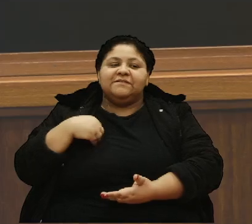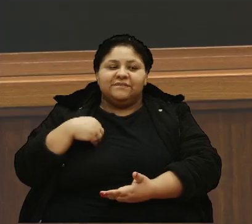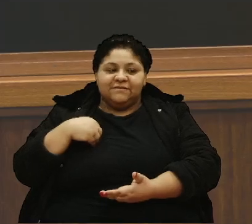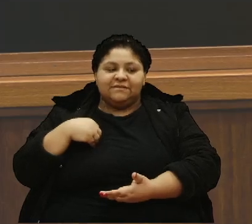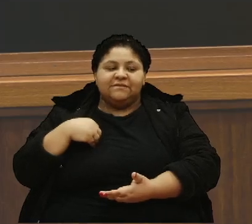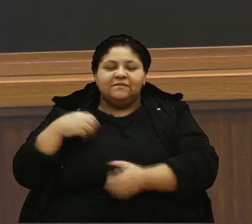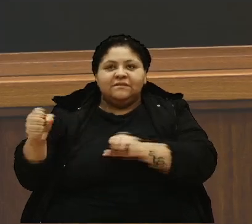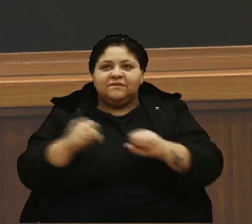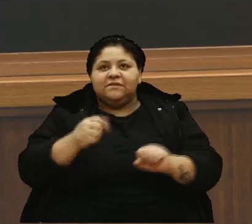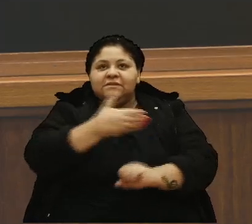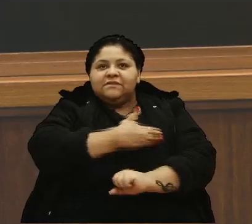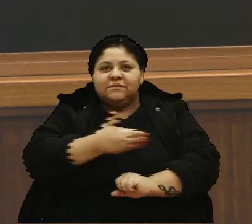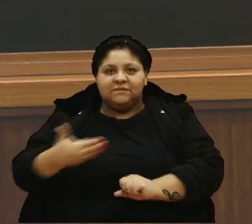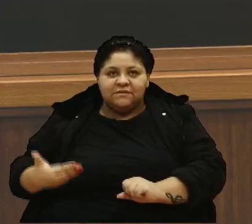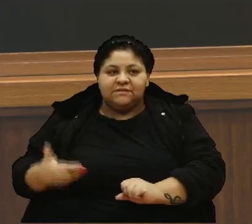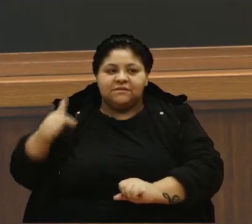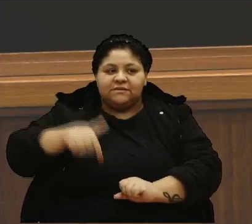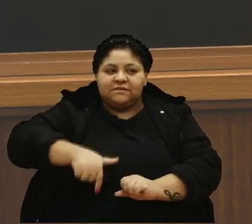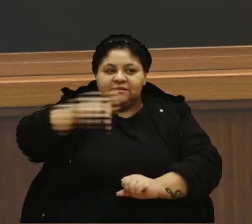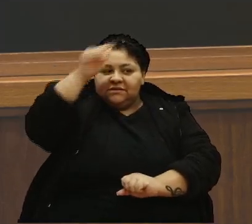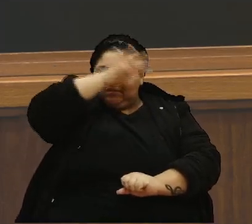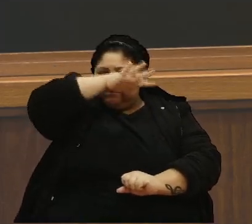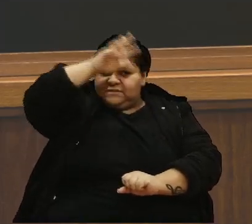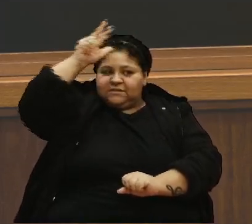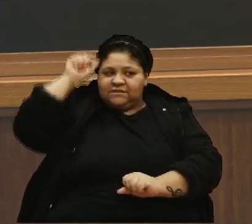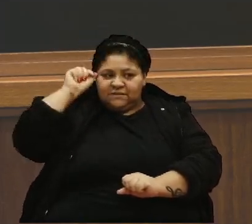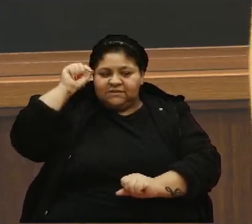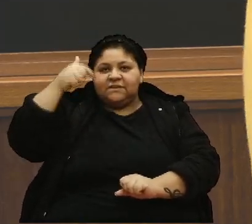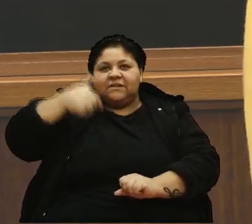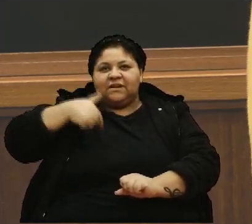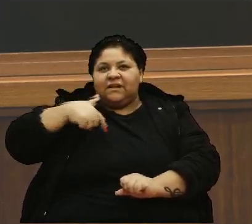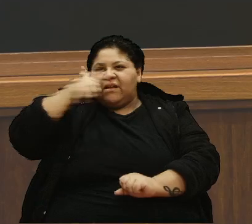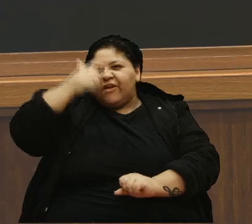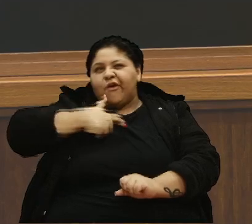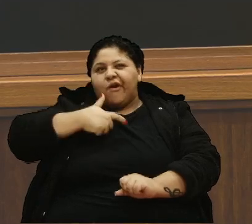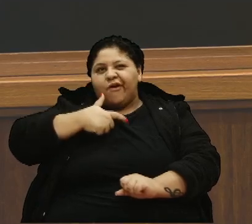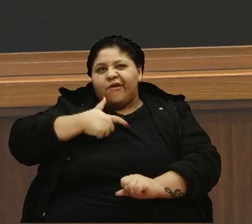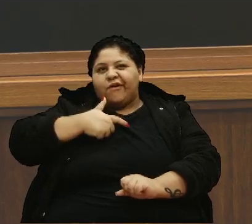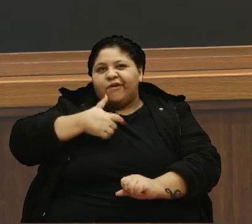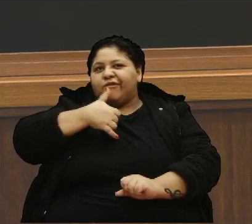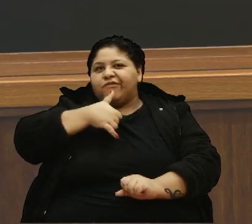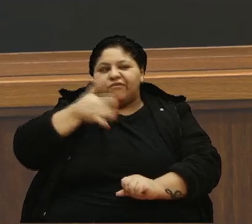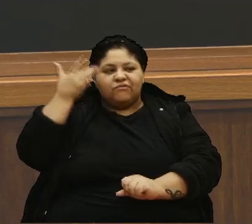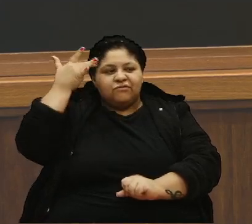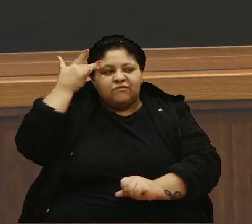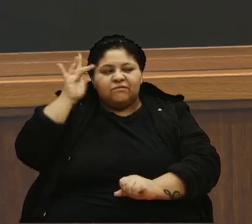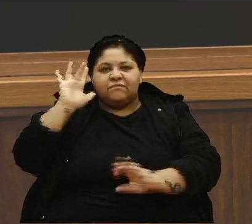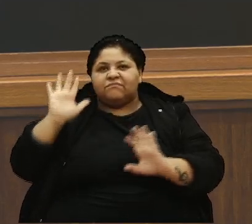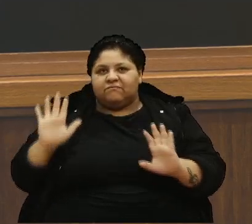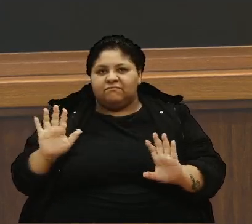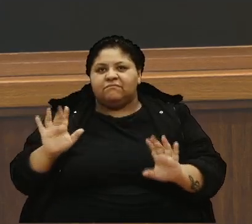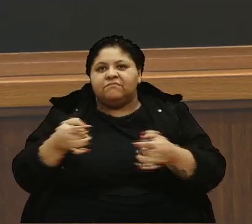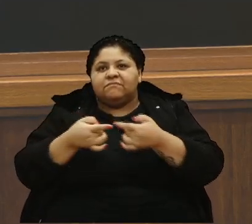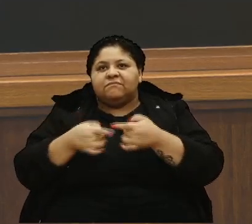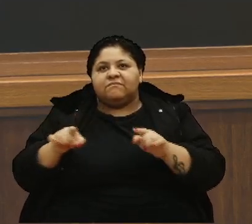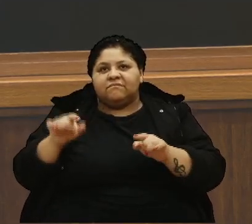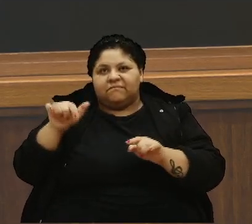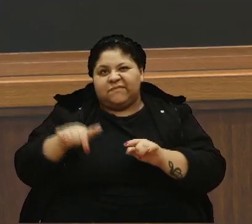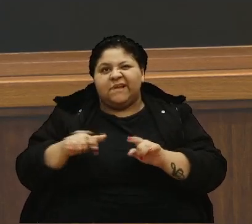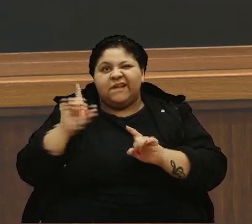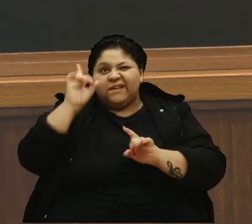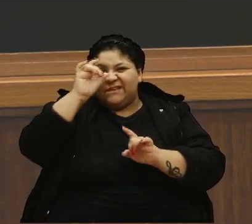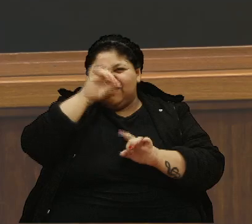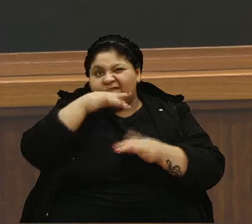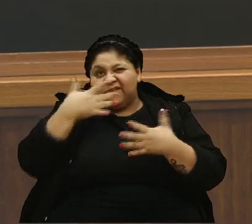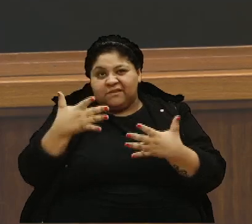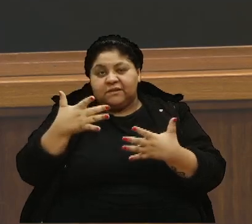o poder público, virem para o município. Eu realmente acho lamentável, não sei o caso, mas, enfim, é complicado.